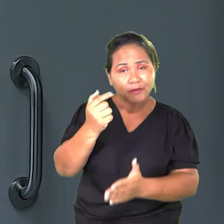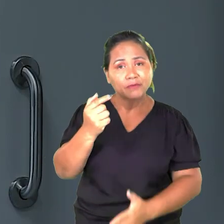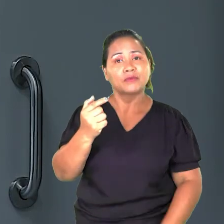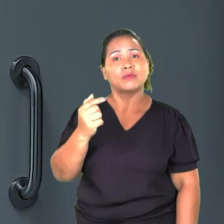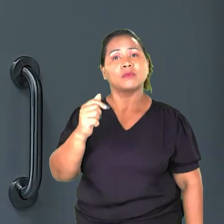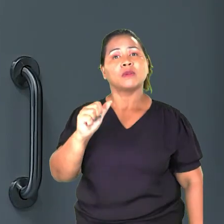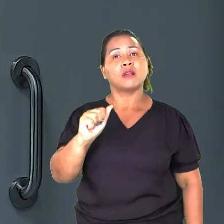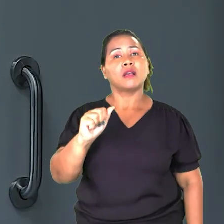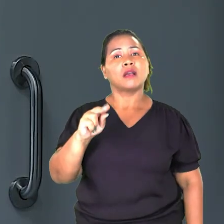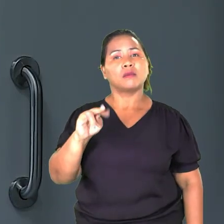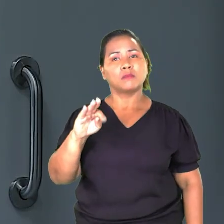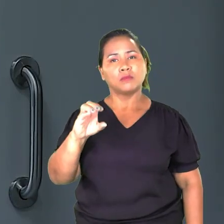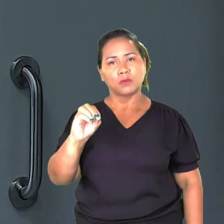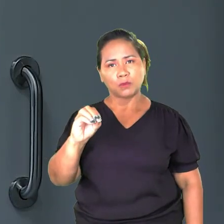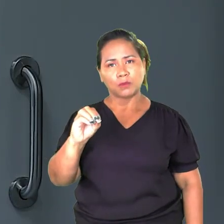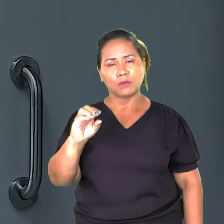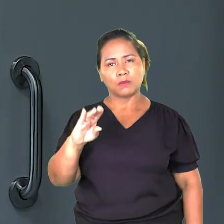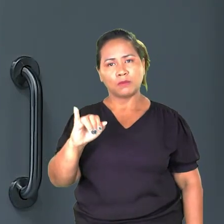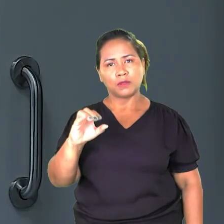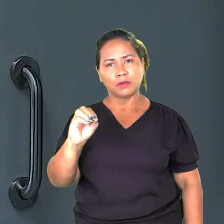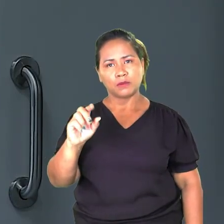ele confiou muito.